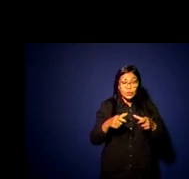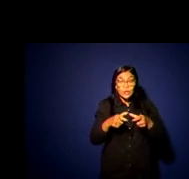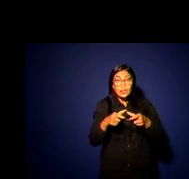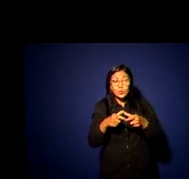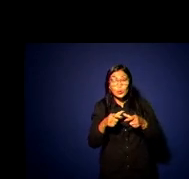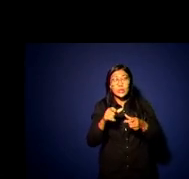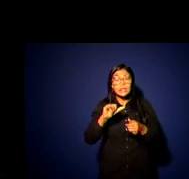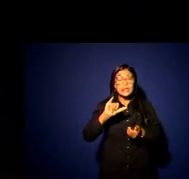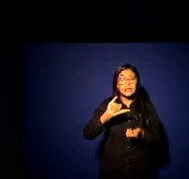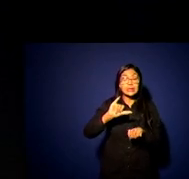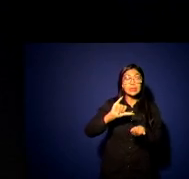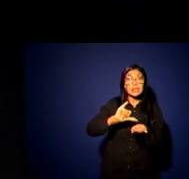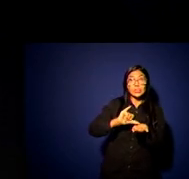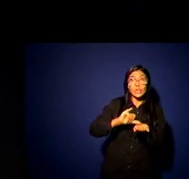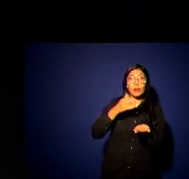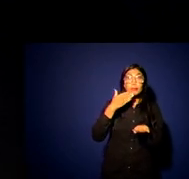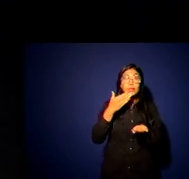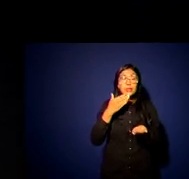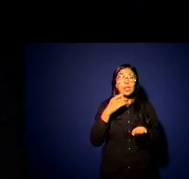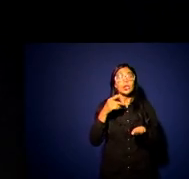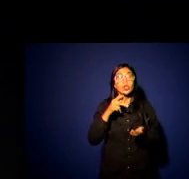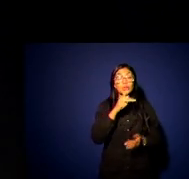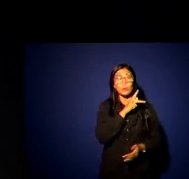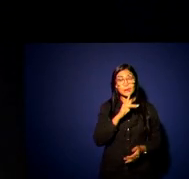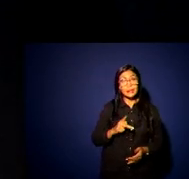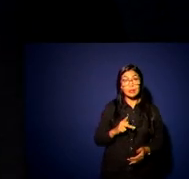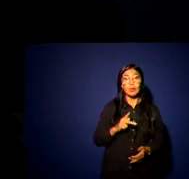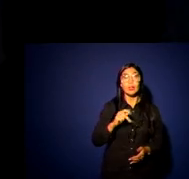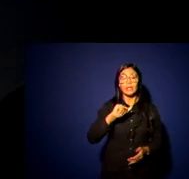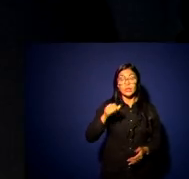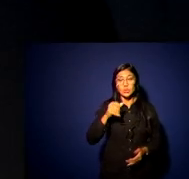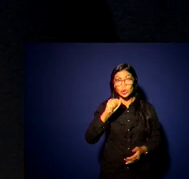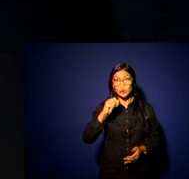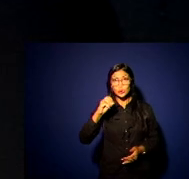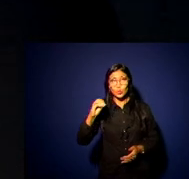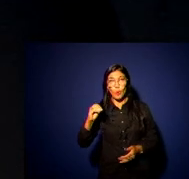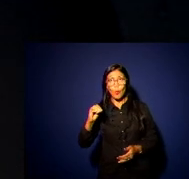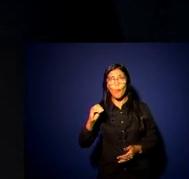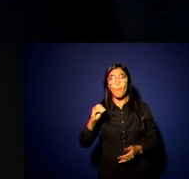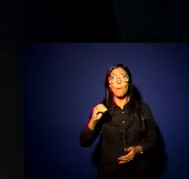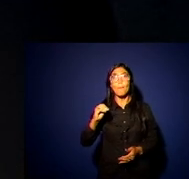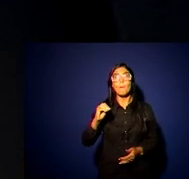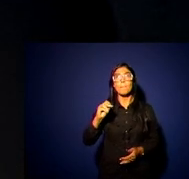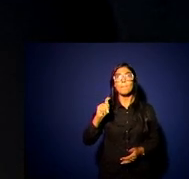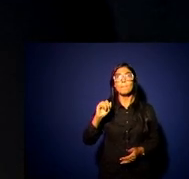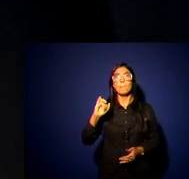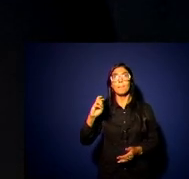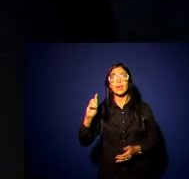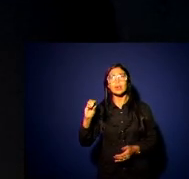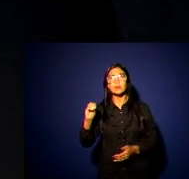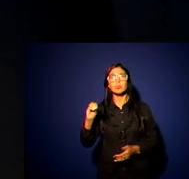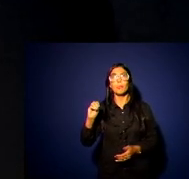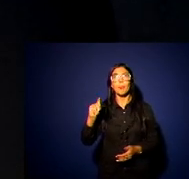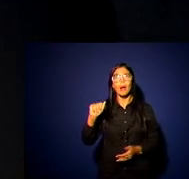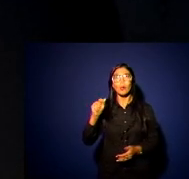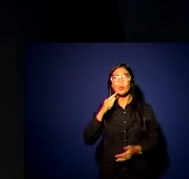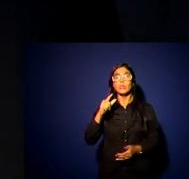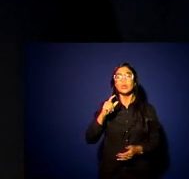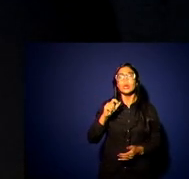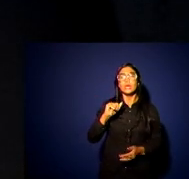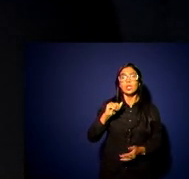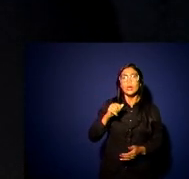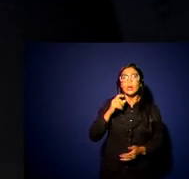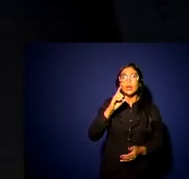temos aqui o presidente da cvm convido ao palco João Pedro Nascimento e para moderar esse painel Bruno Duque